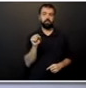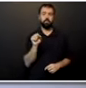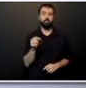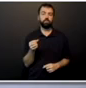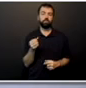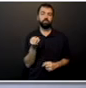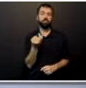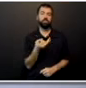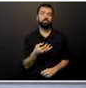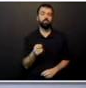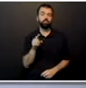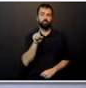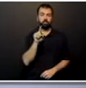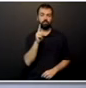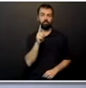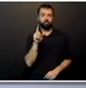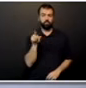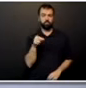1,80